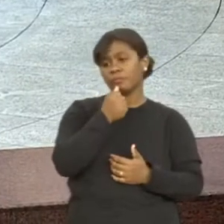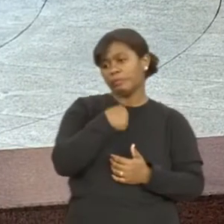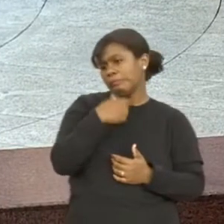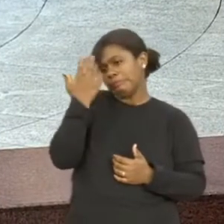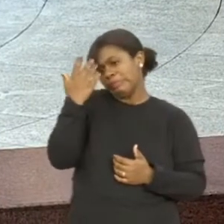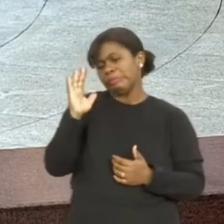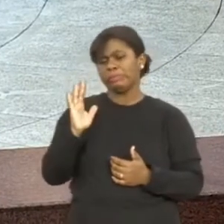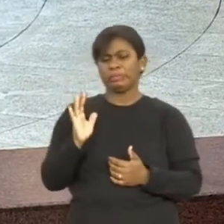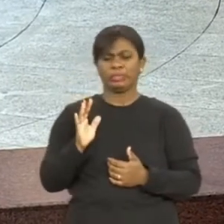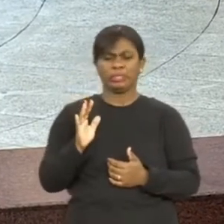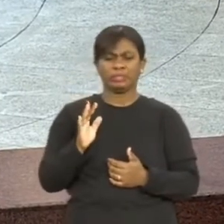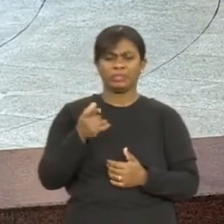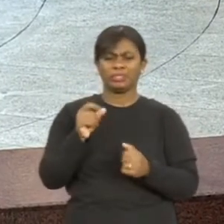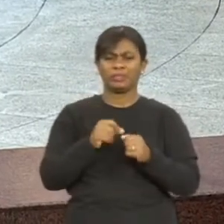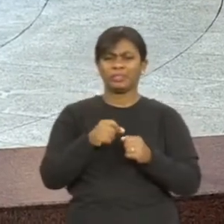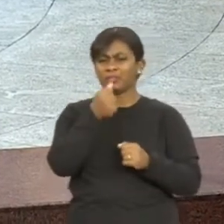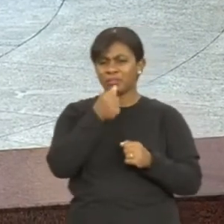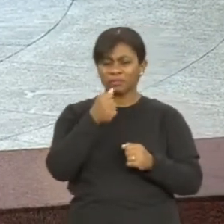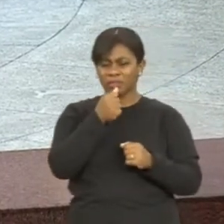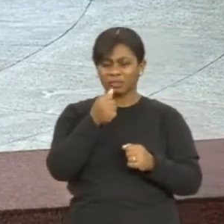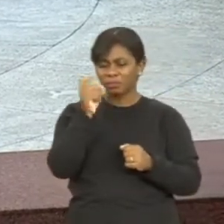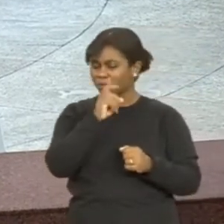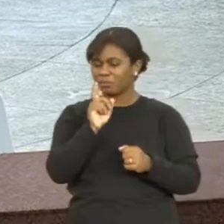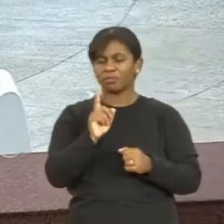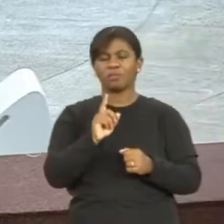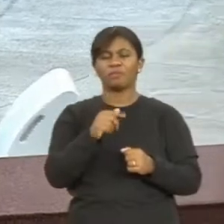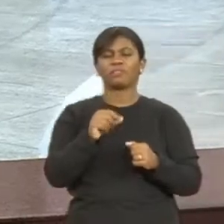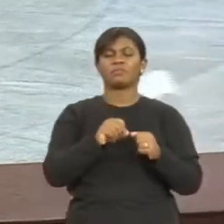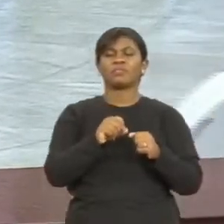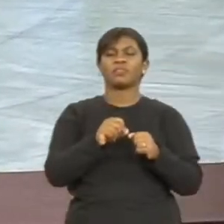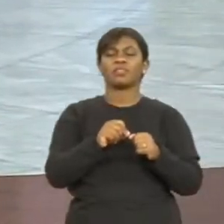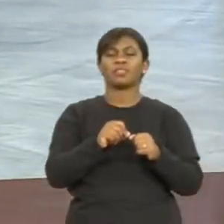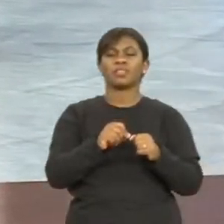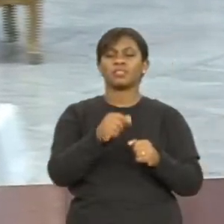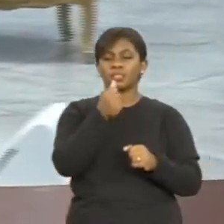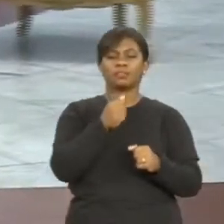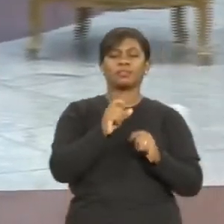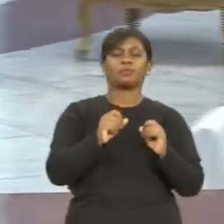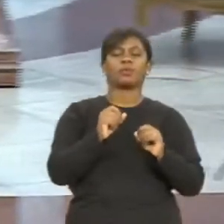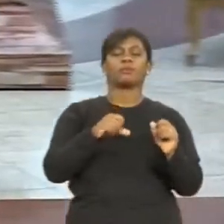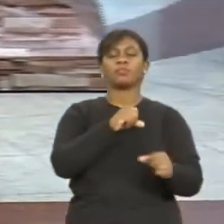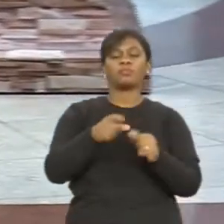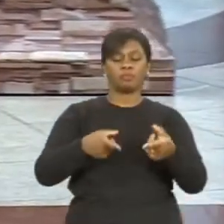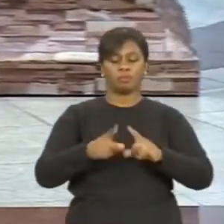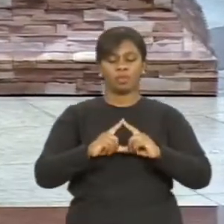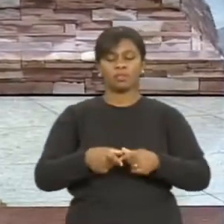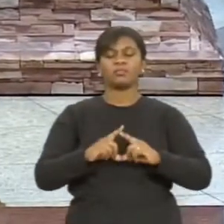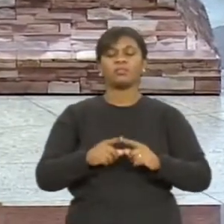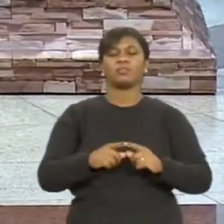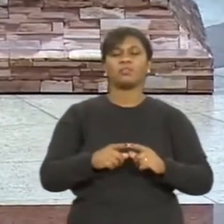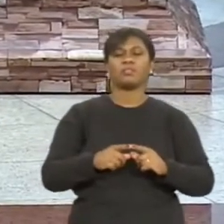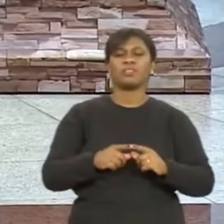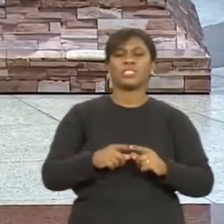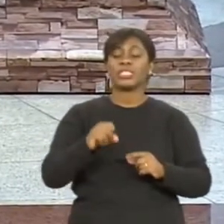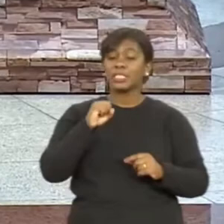faça sacrifício mentiroso de Jacó. Faça sacrifício para ser Israel. Aquilo que é sacrifício,